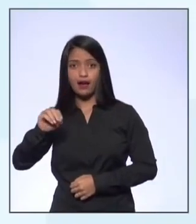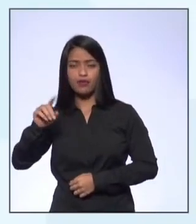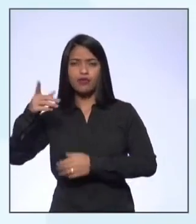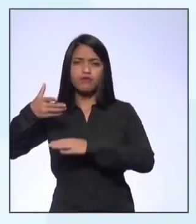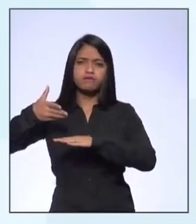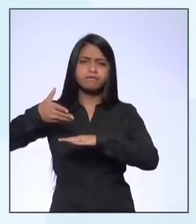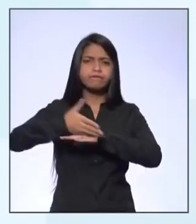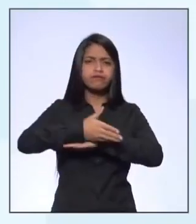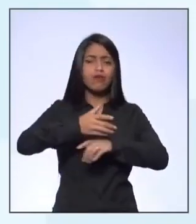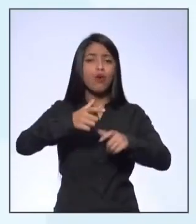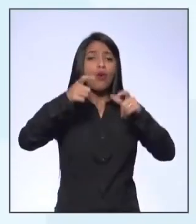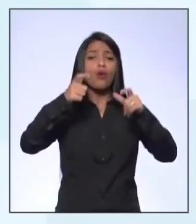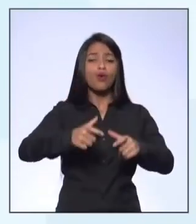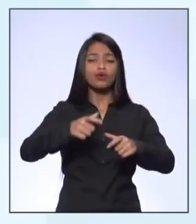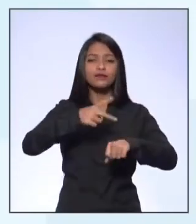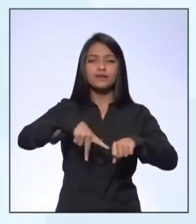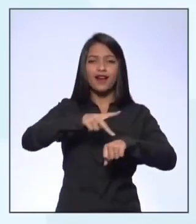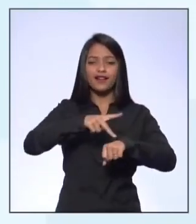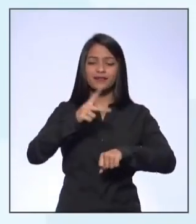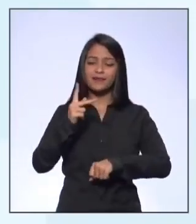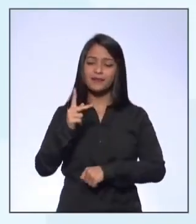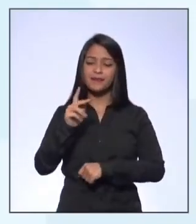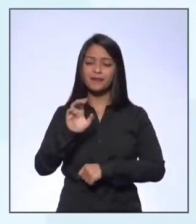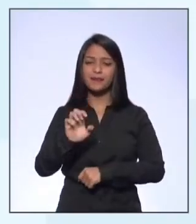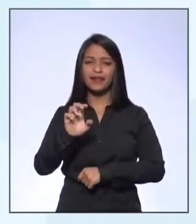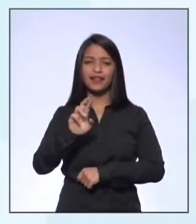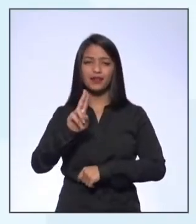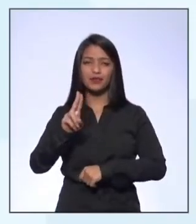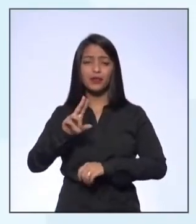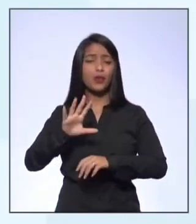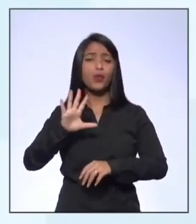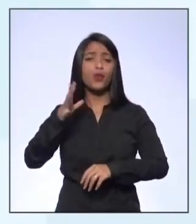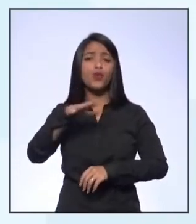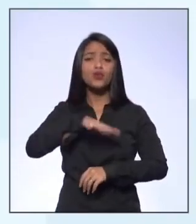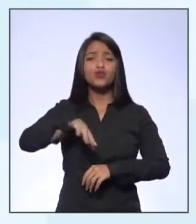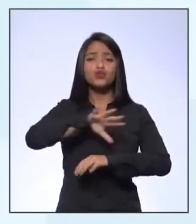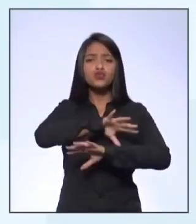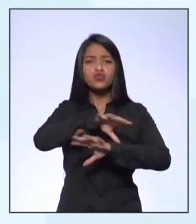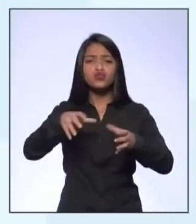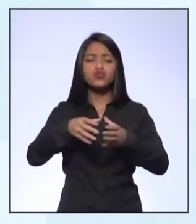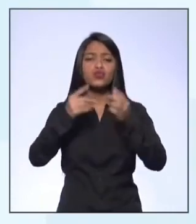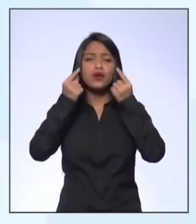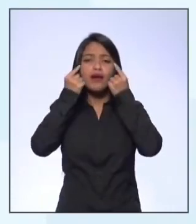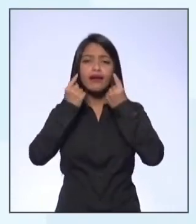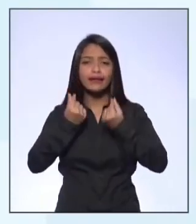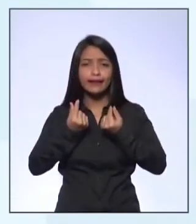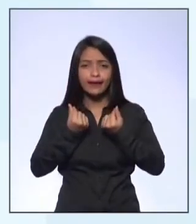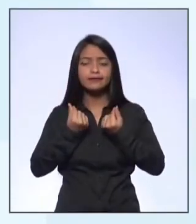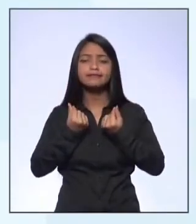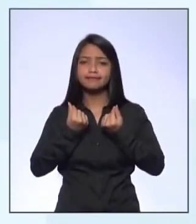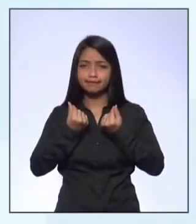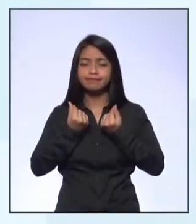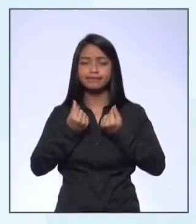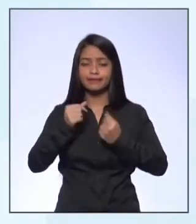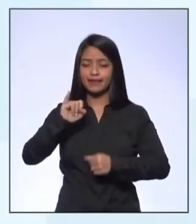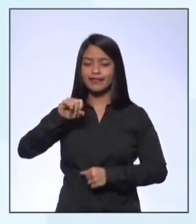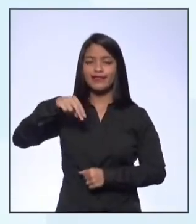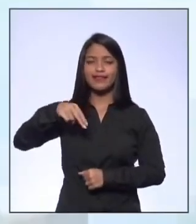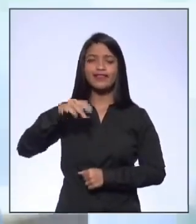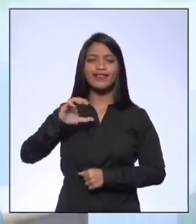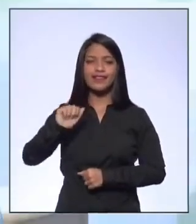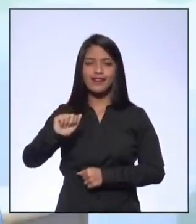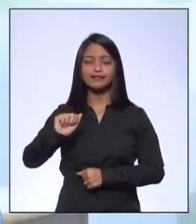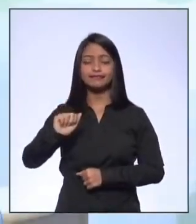Peru, e submeteu aí os incas também, ou seja, foram personagens